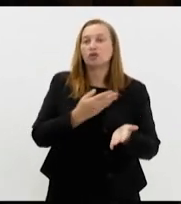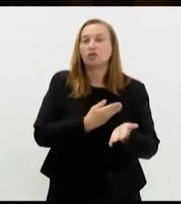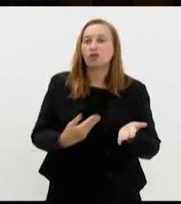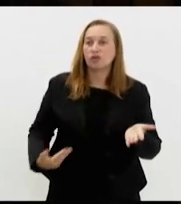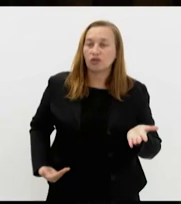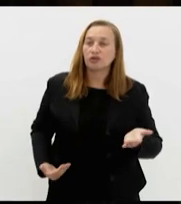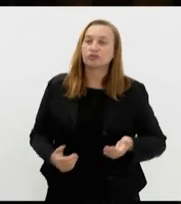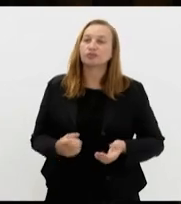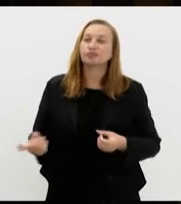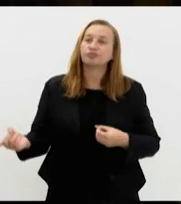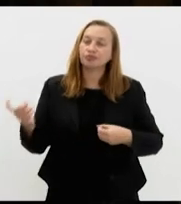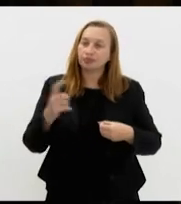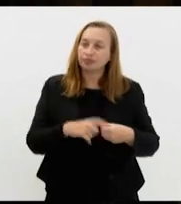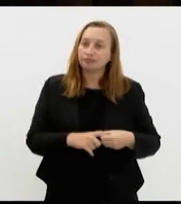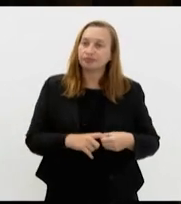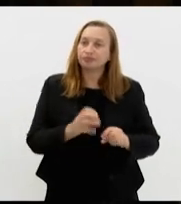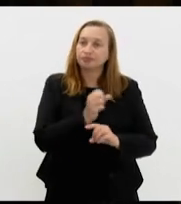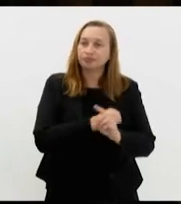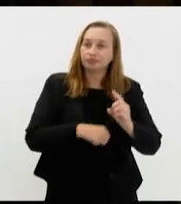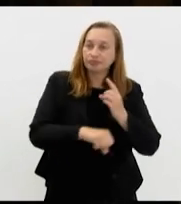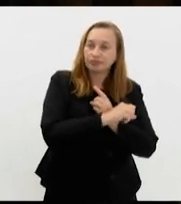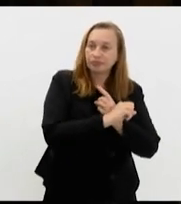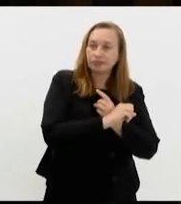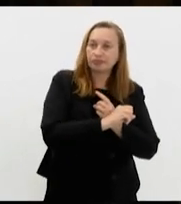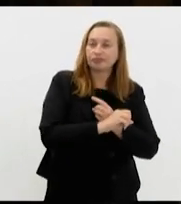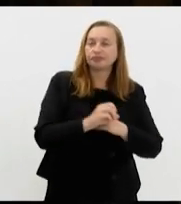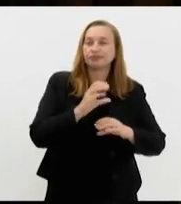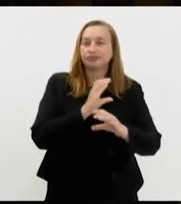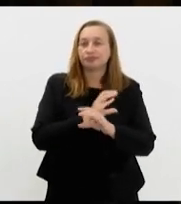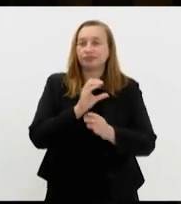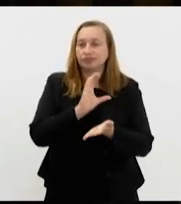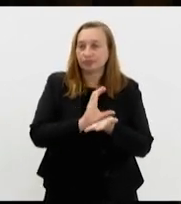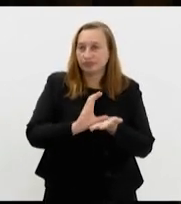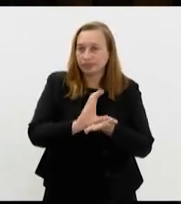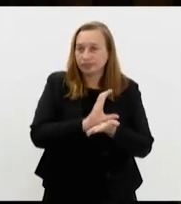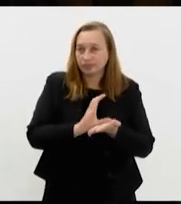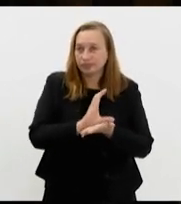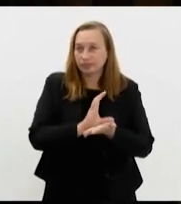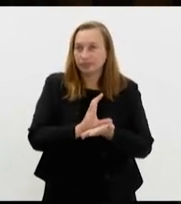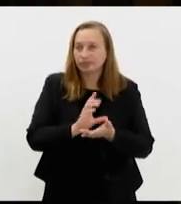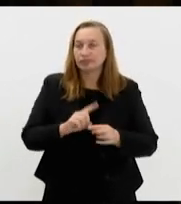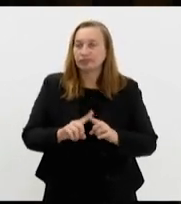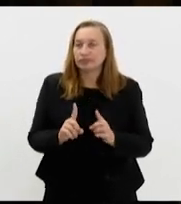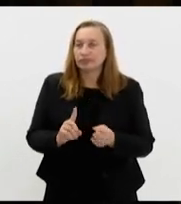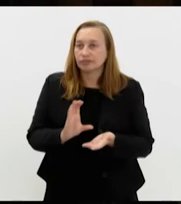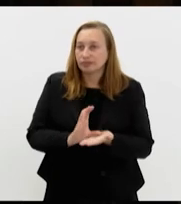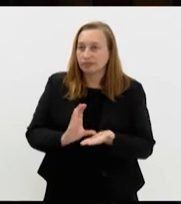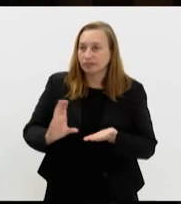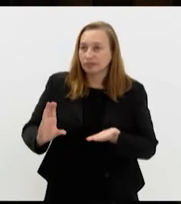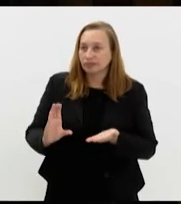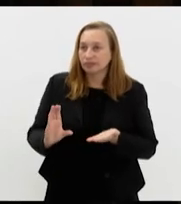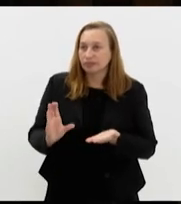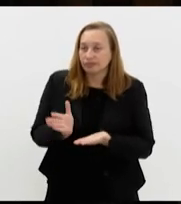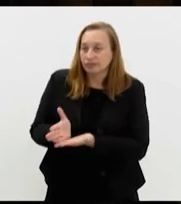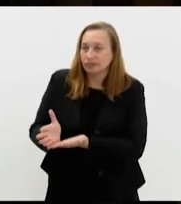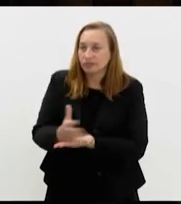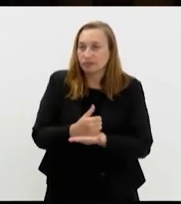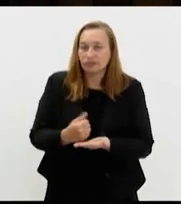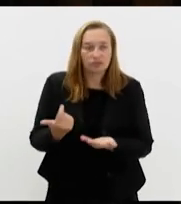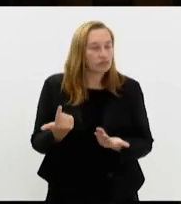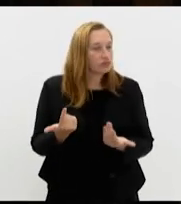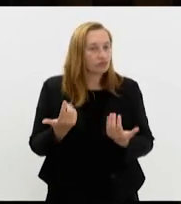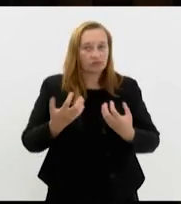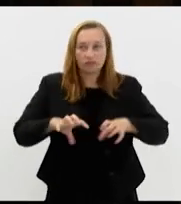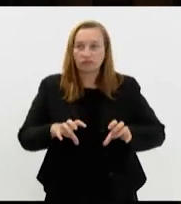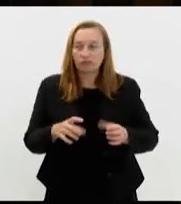Conselho, mas que o que mexe no conjunto da arrecadação, isso o governo não vai querer mexer e não vai querer fechar acordo.